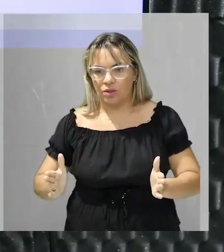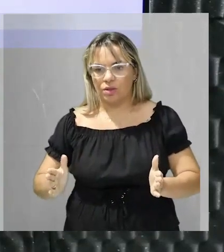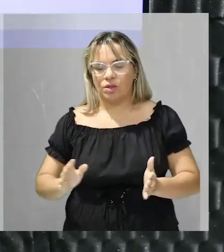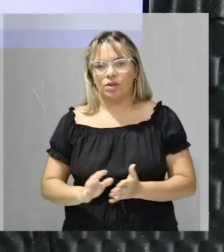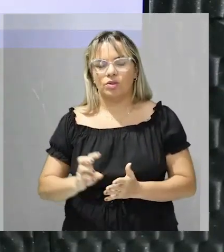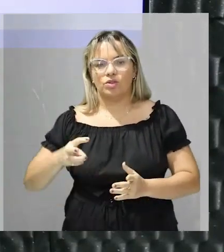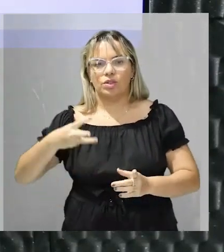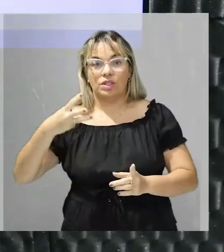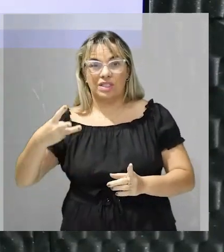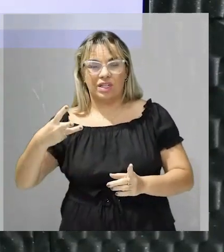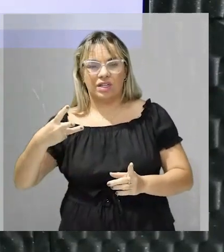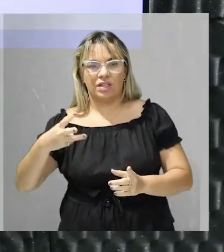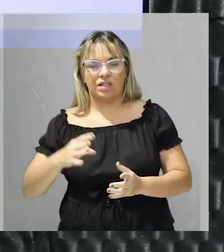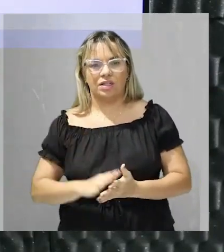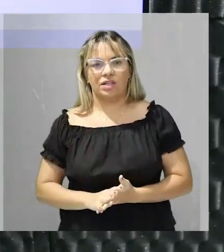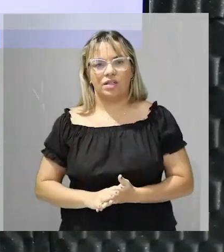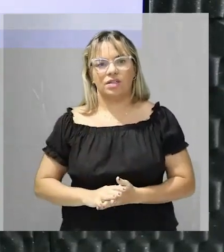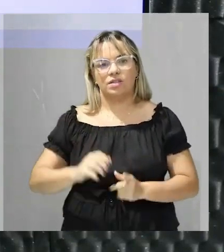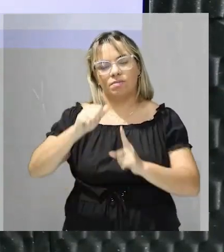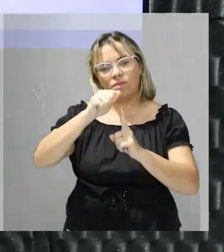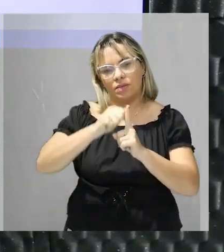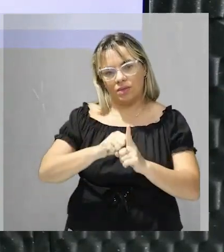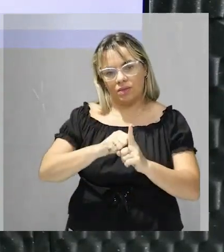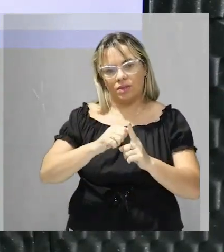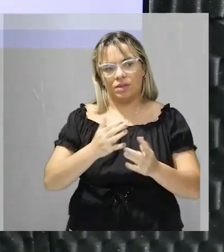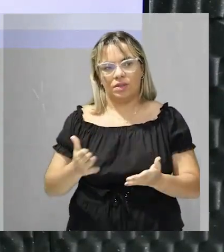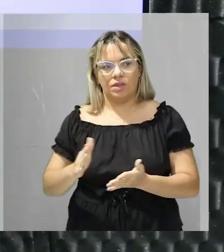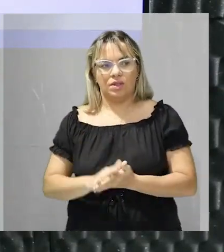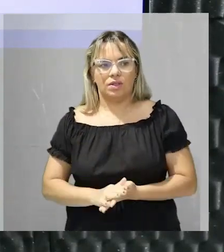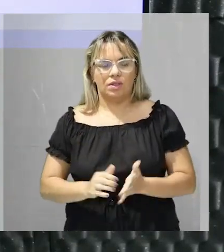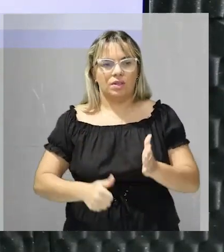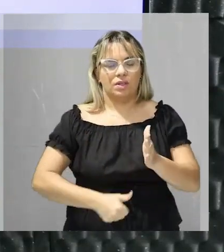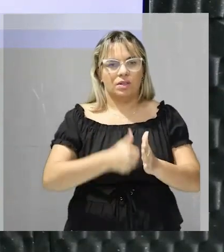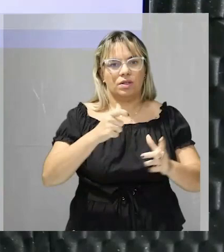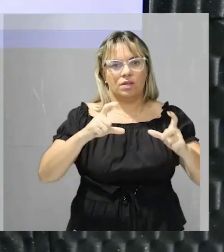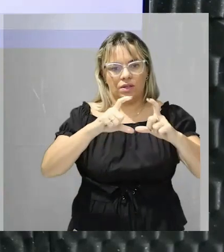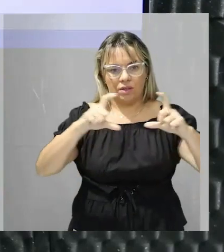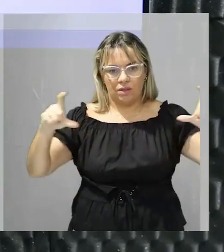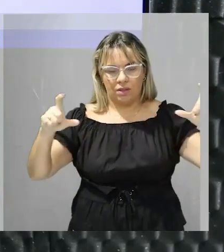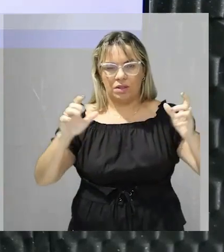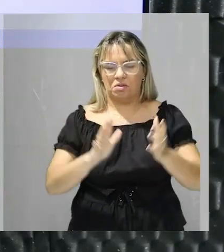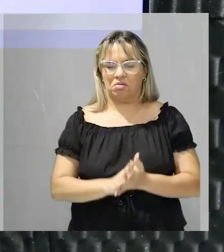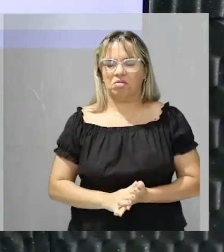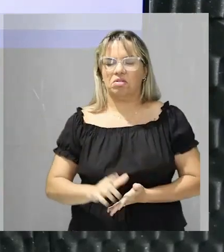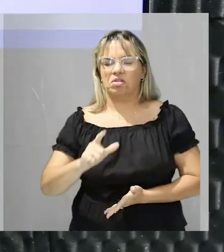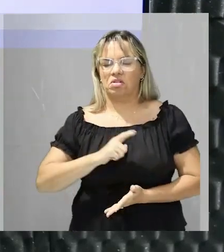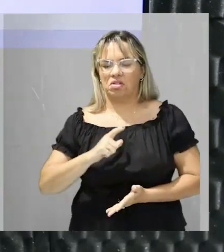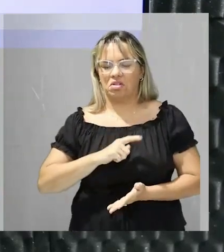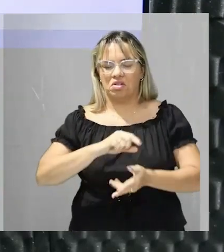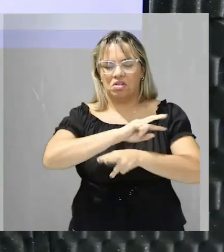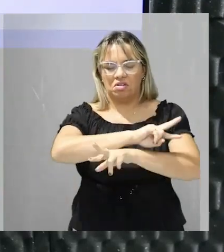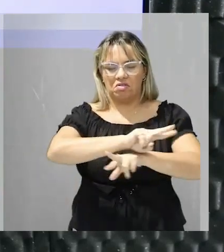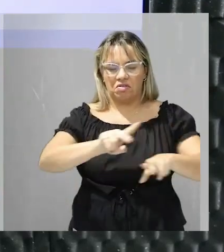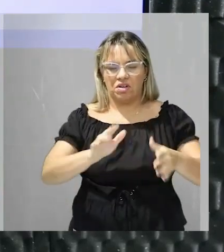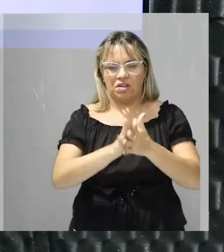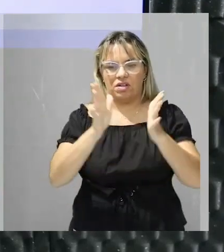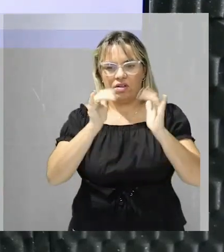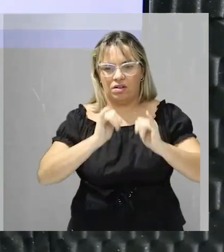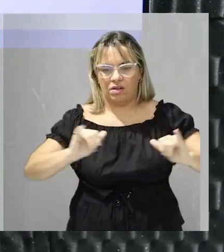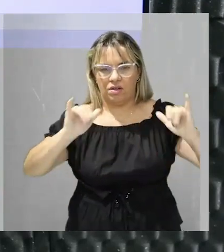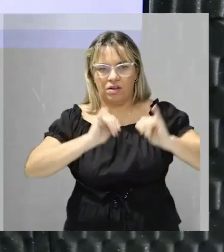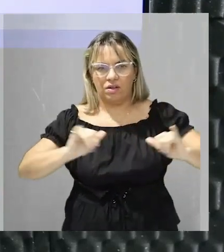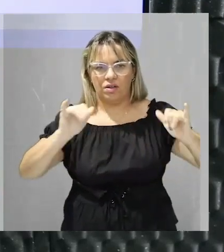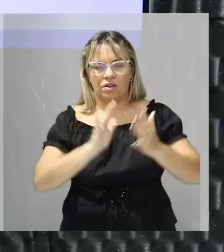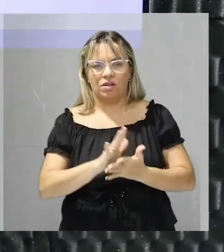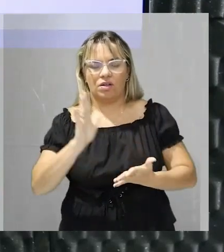primeiro parágrafo a gente já tem aí bastante informação que merece um destaquezinho tá então ó já